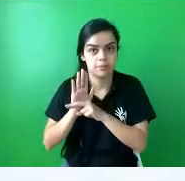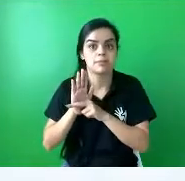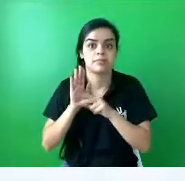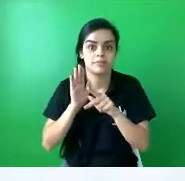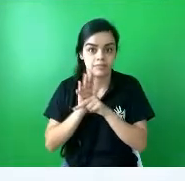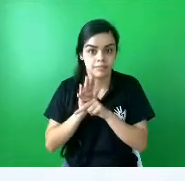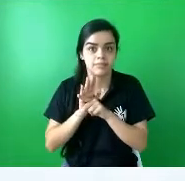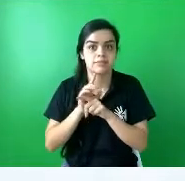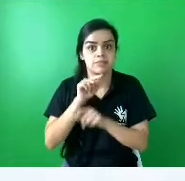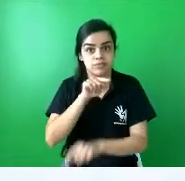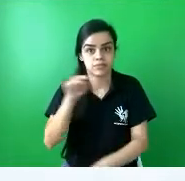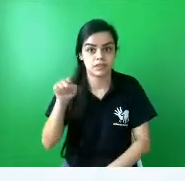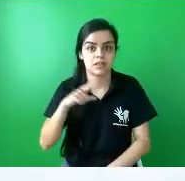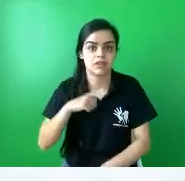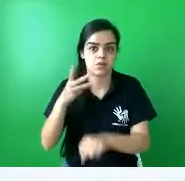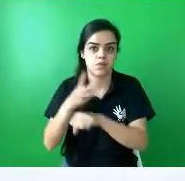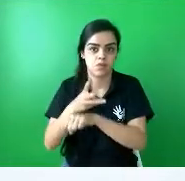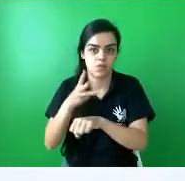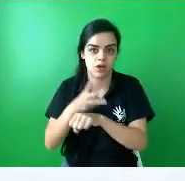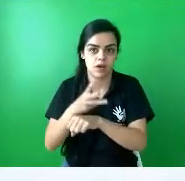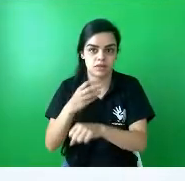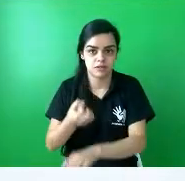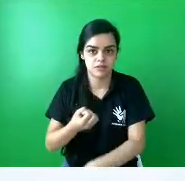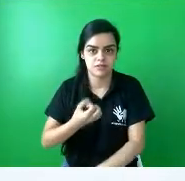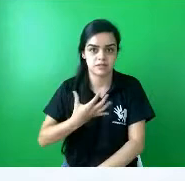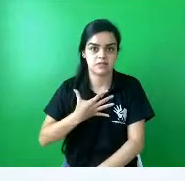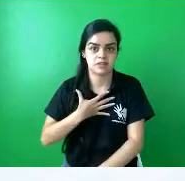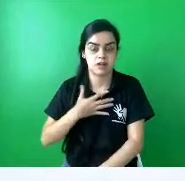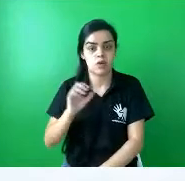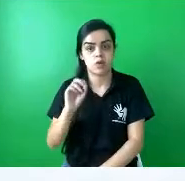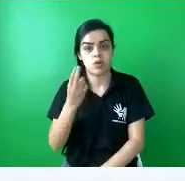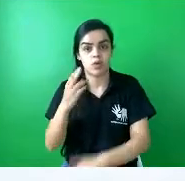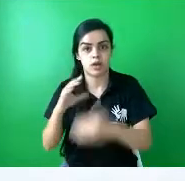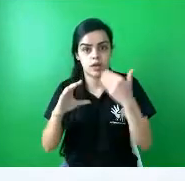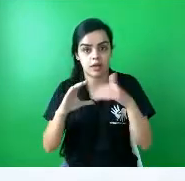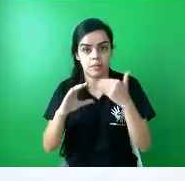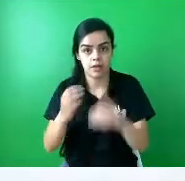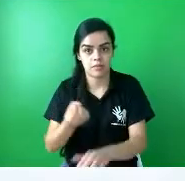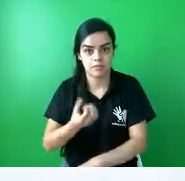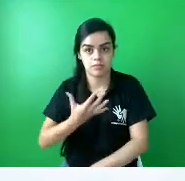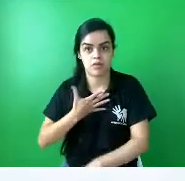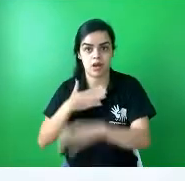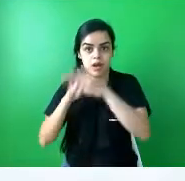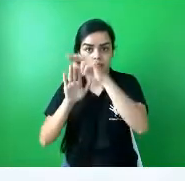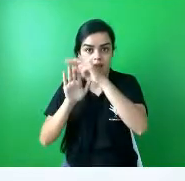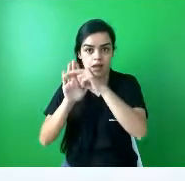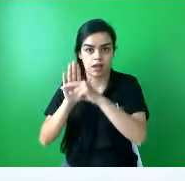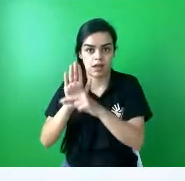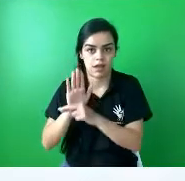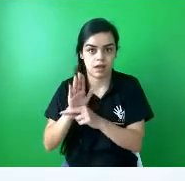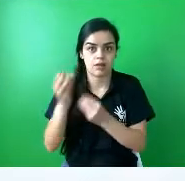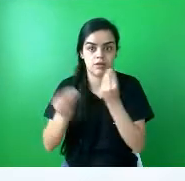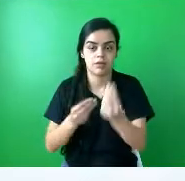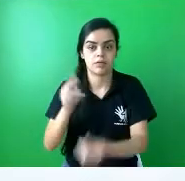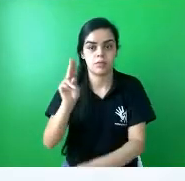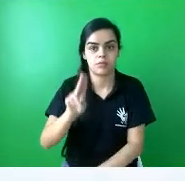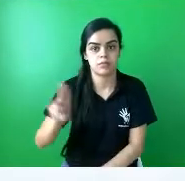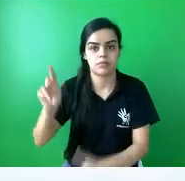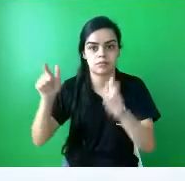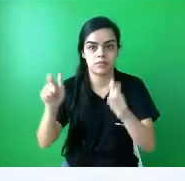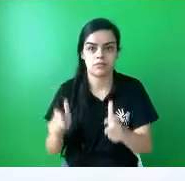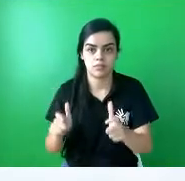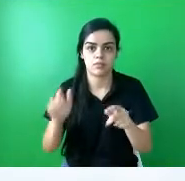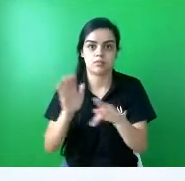vez que vocês recebem no WhatsApp de vocês ou nos e-mails uma nova normativa em relação à utilização dos espaços